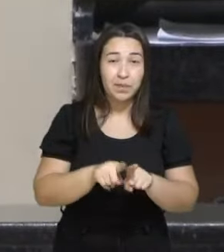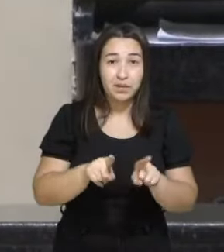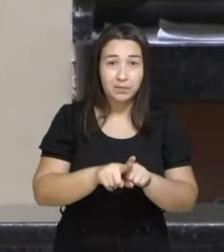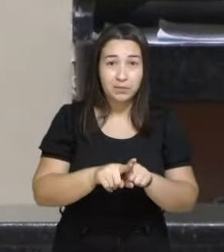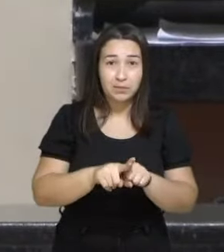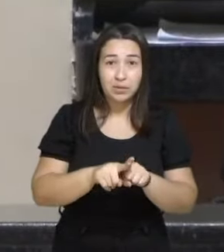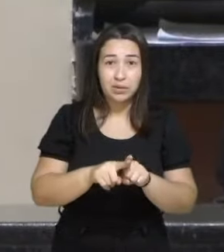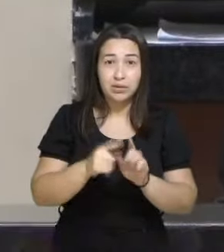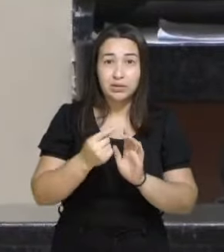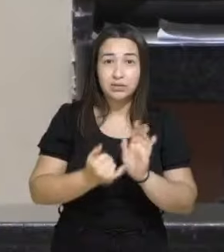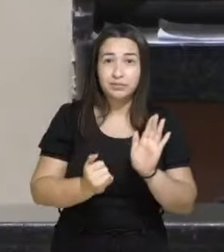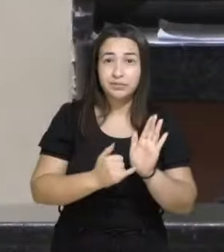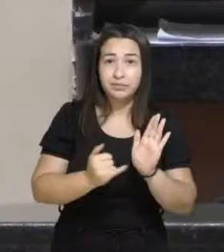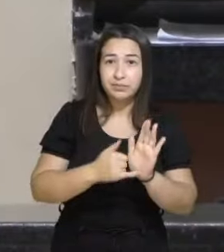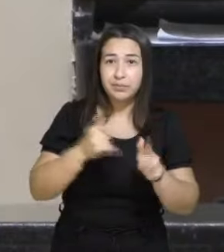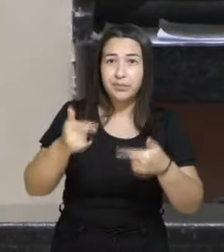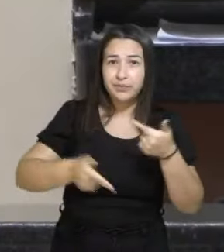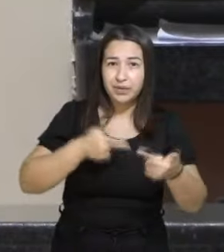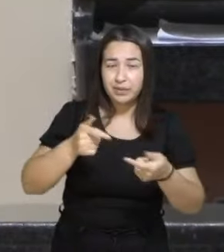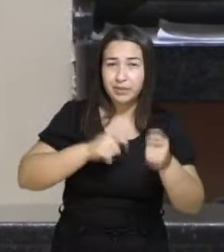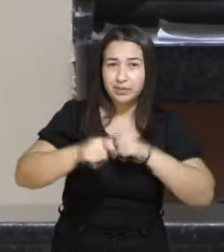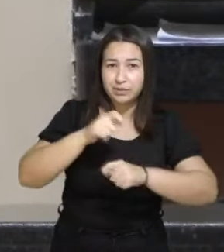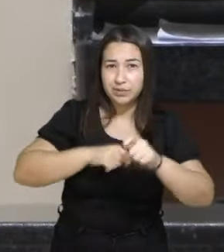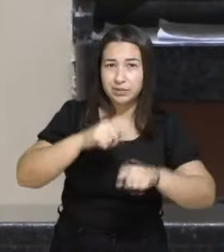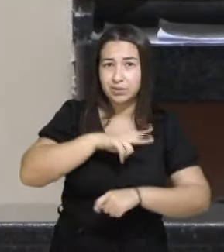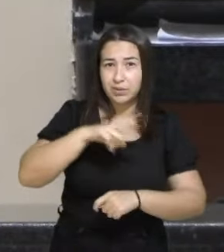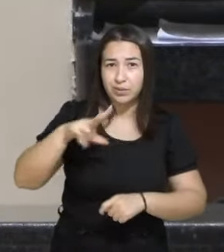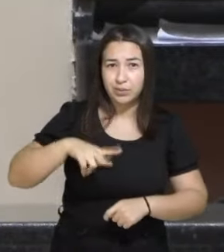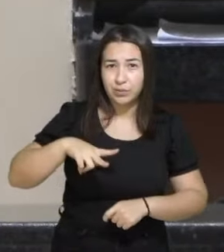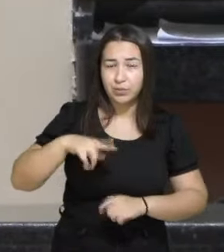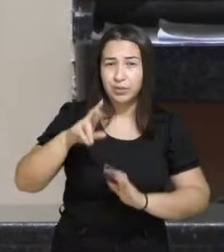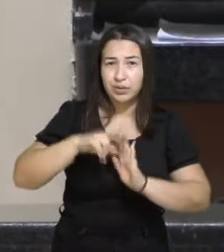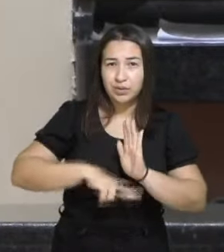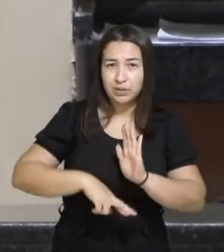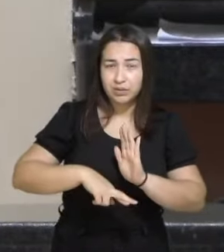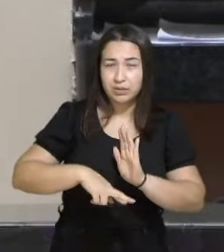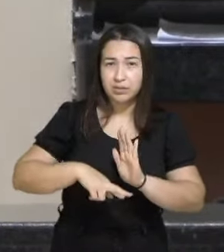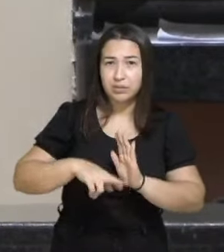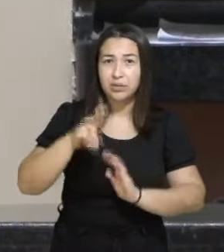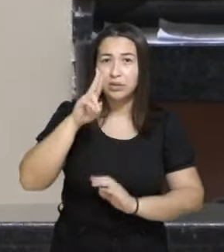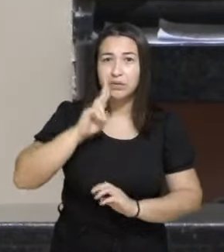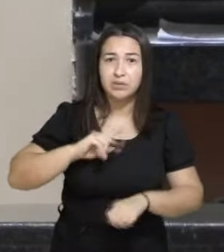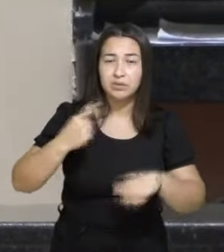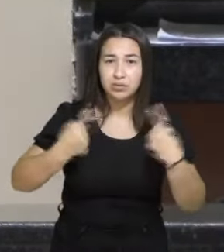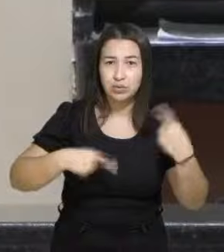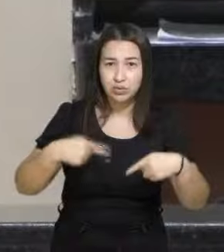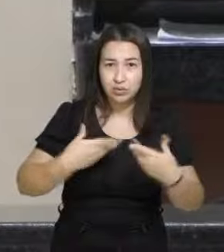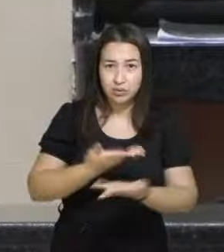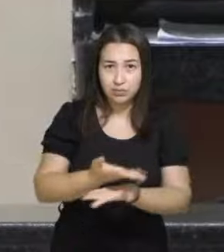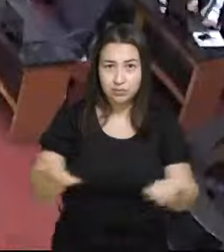Vieira, Comissão de Trabalho, Administração e Serviço Público, relatoria deputado Ivan Nats, em discussão.